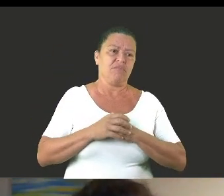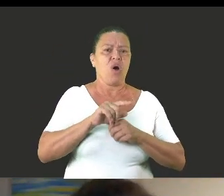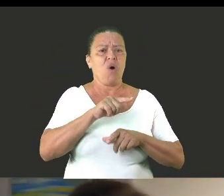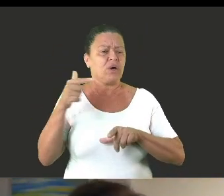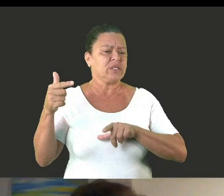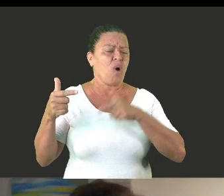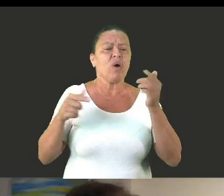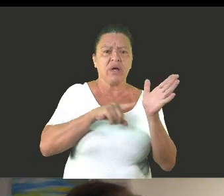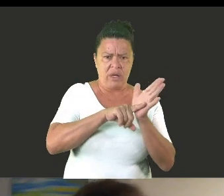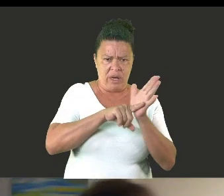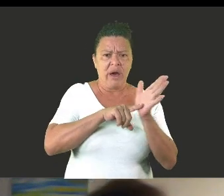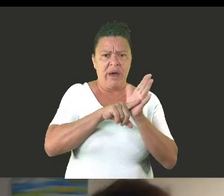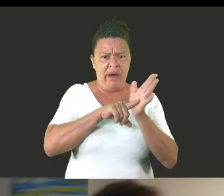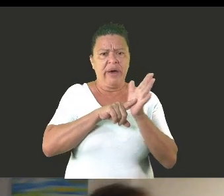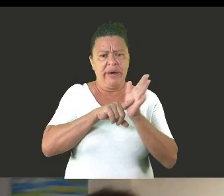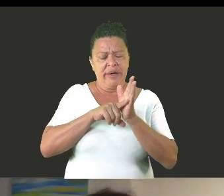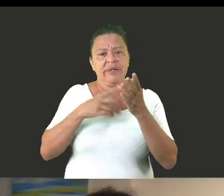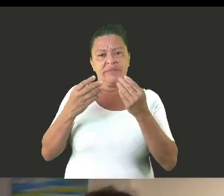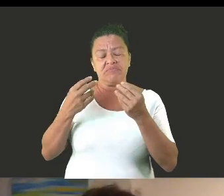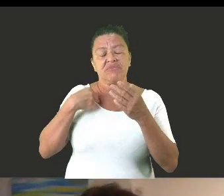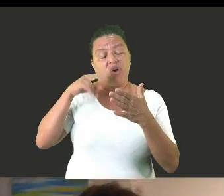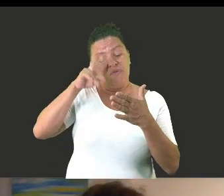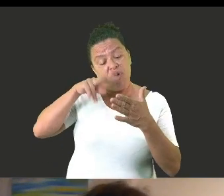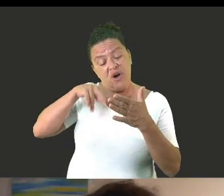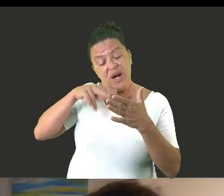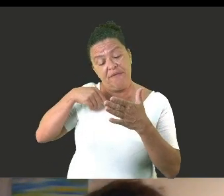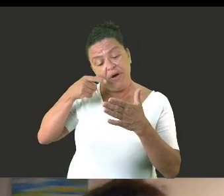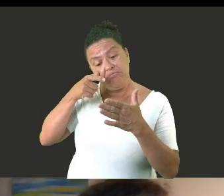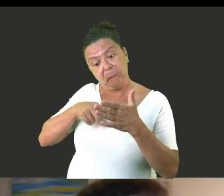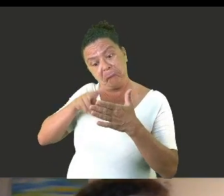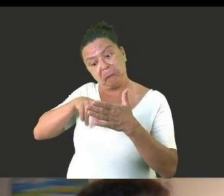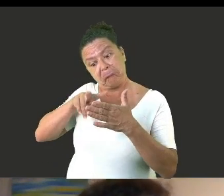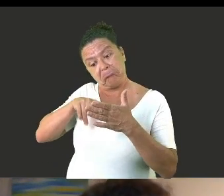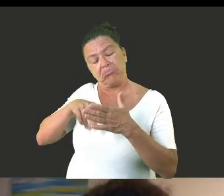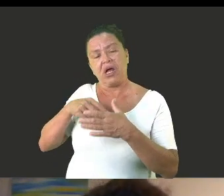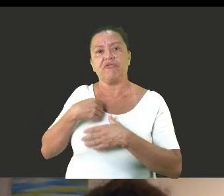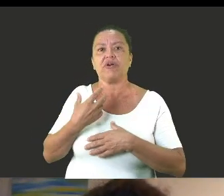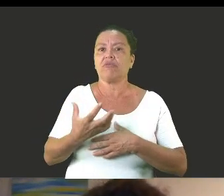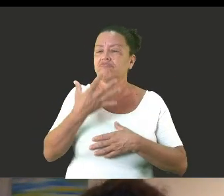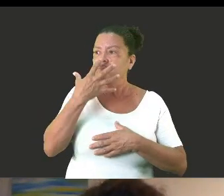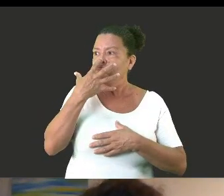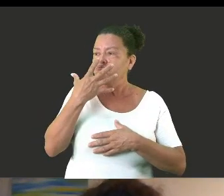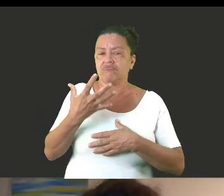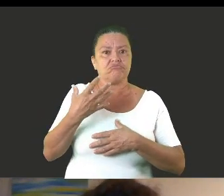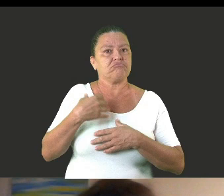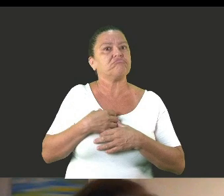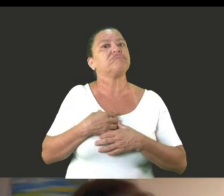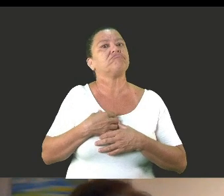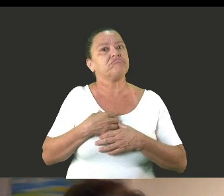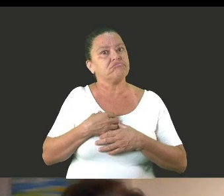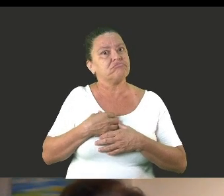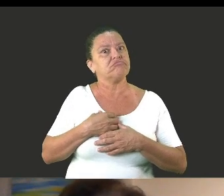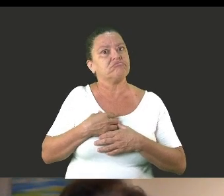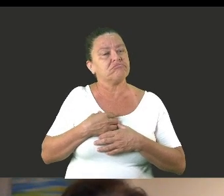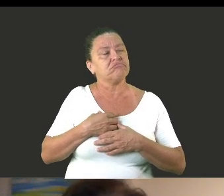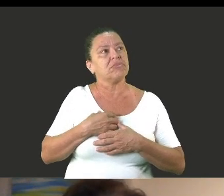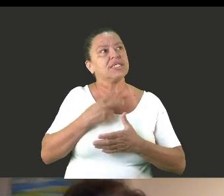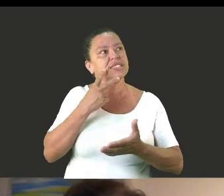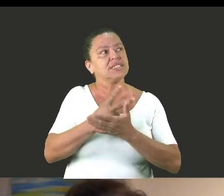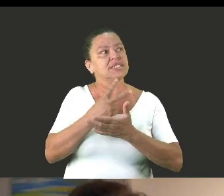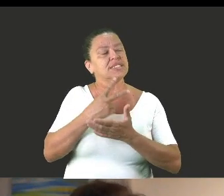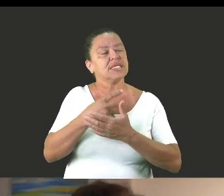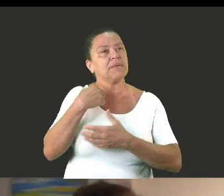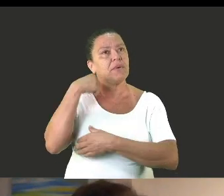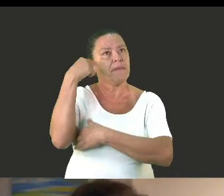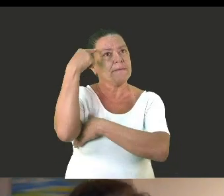tantas pesquisas que eu vou pesquisando, que eu vou lendo, que eu vou me interessando, eu fico vendo assim, nossa, cada vez